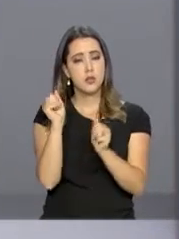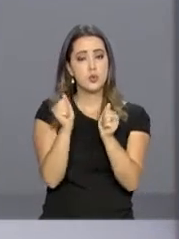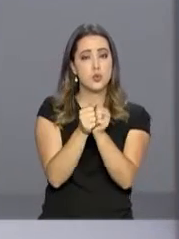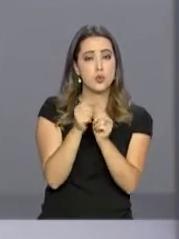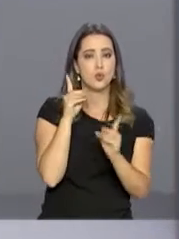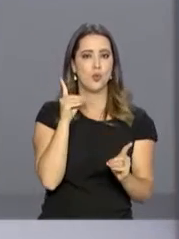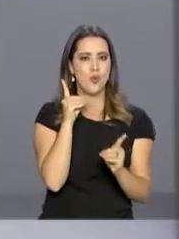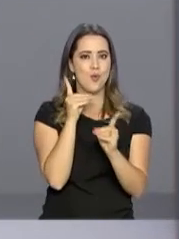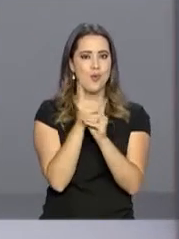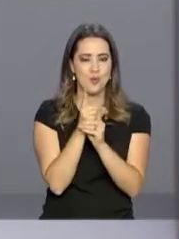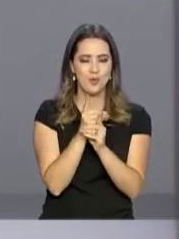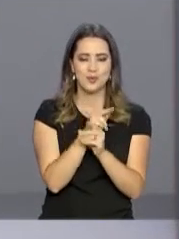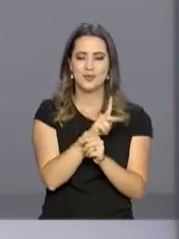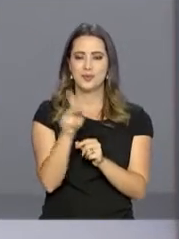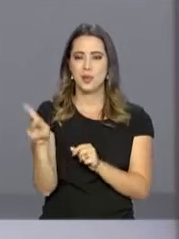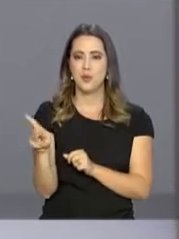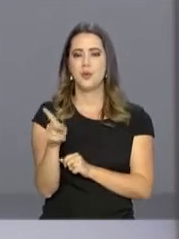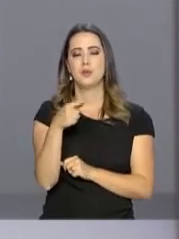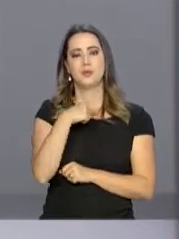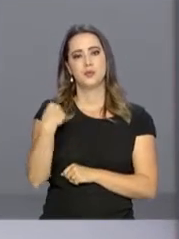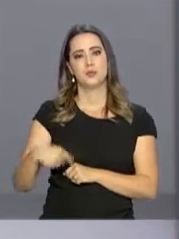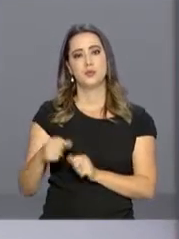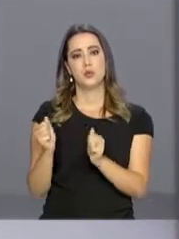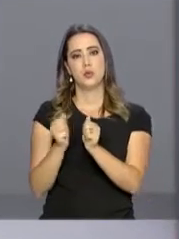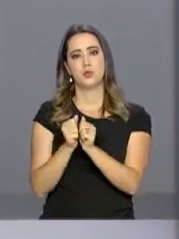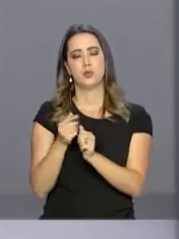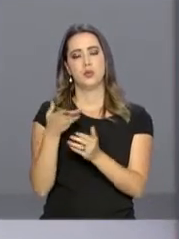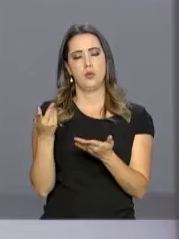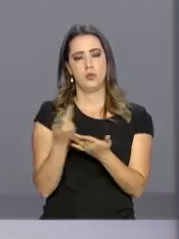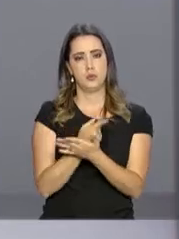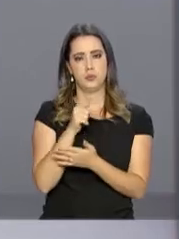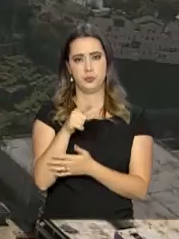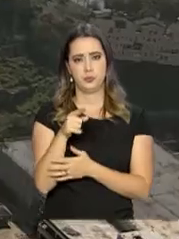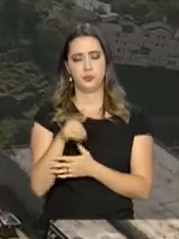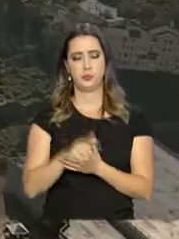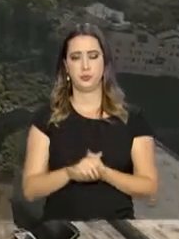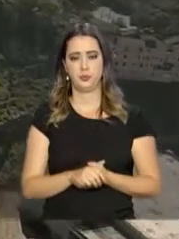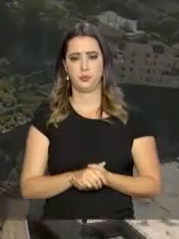Sul, paralelo à cúpula dos chefes de Estado e de governo do BRICS.